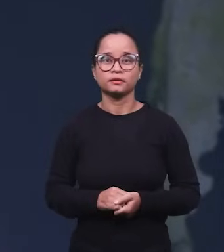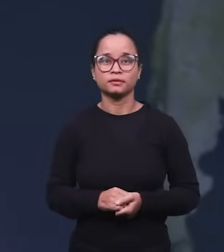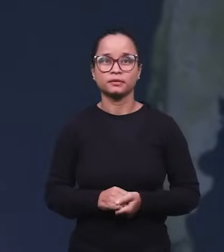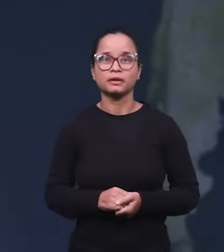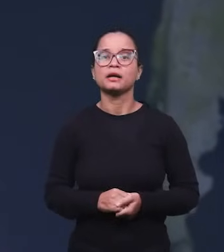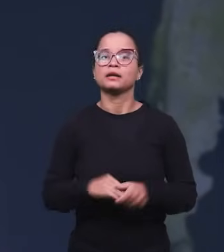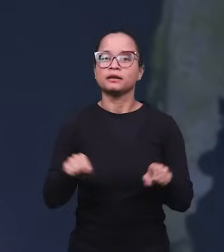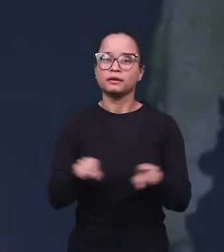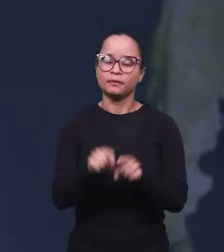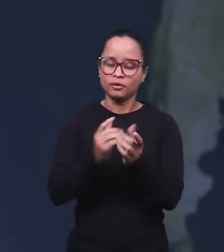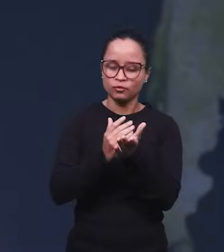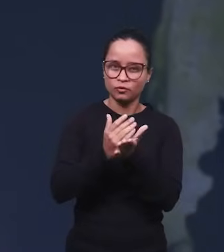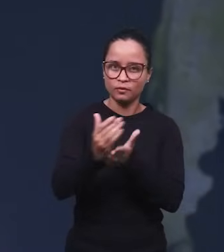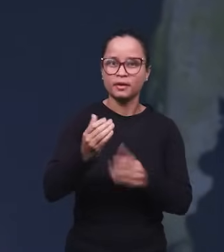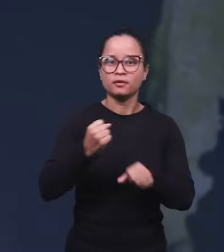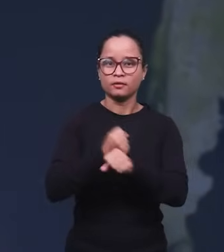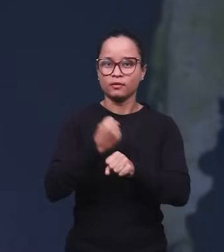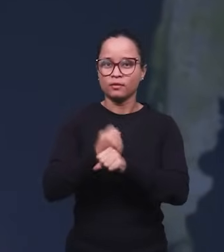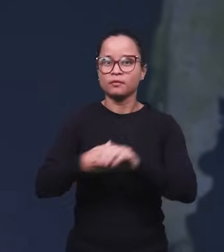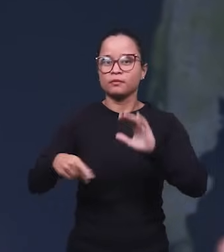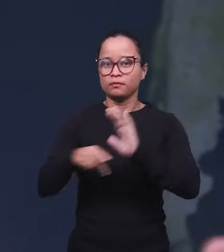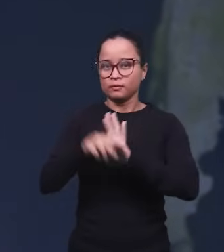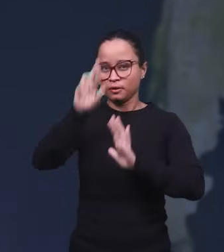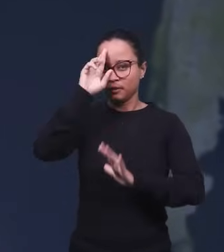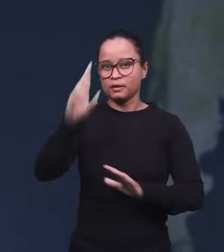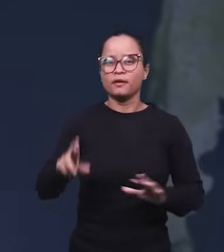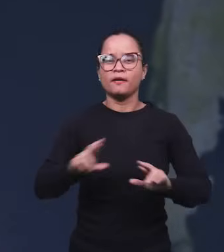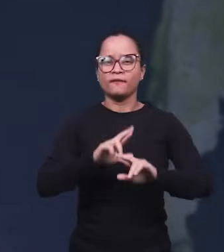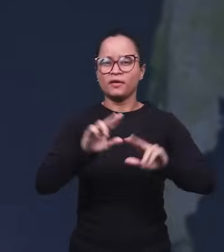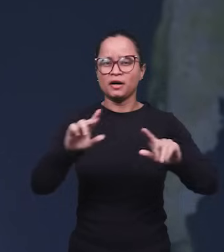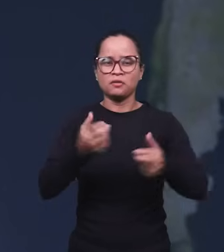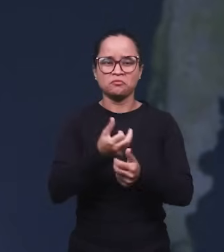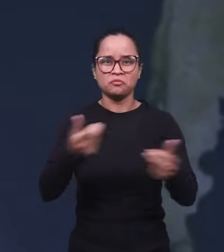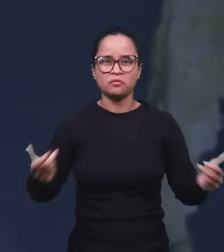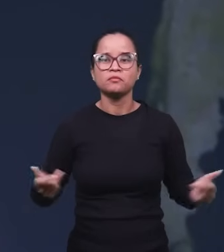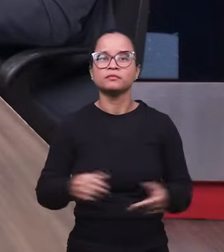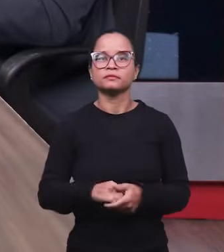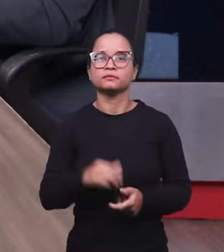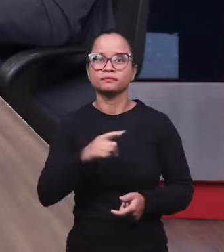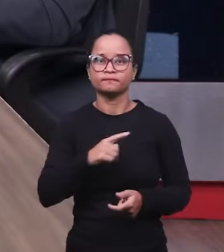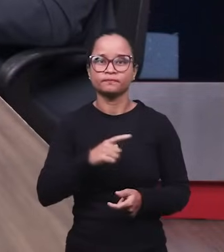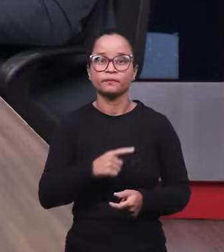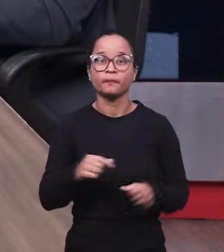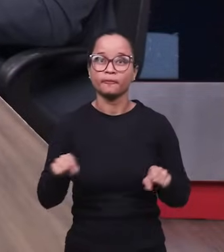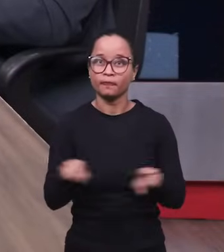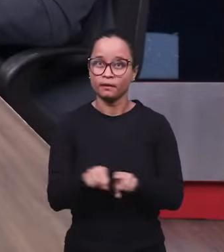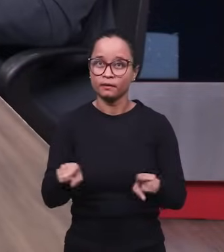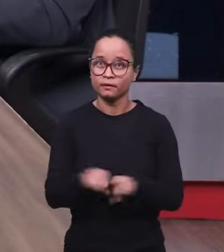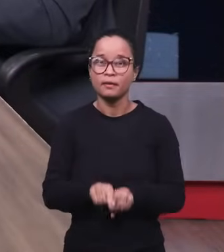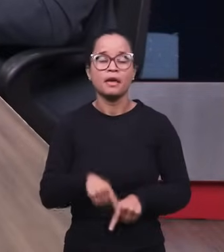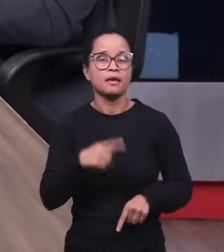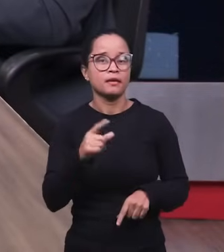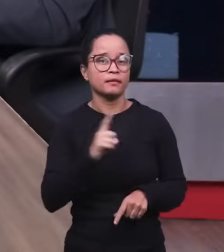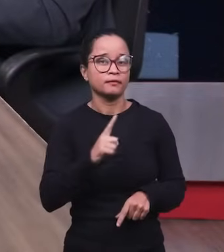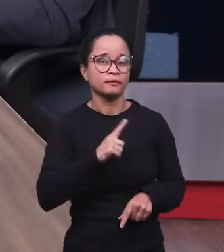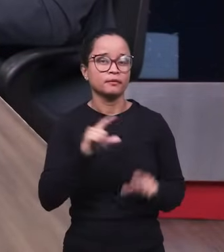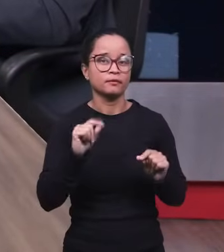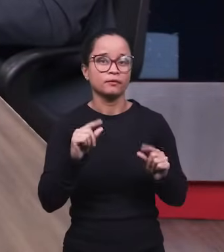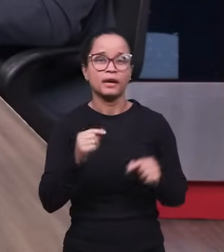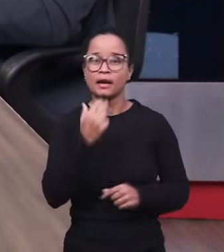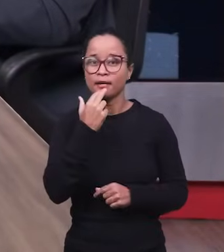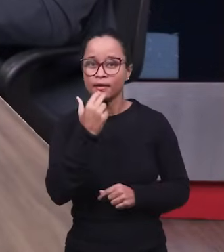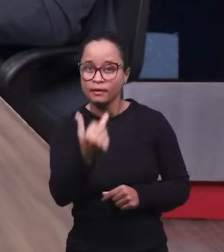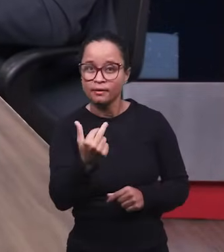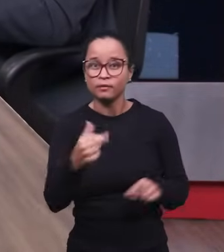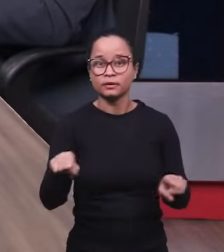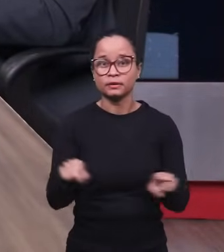pastores que estavam desde o início da obra, passaram por tantas coisas, por tantos obstáculos, inclusive esses, né, em relação